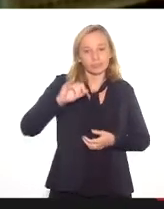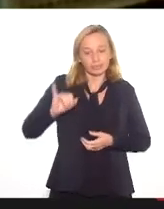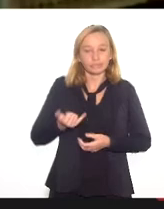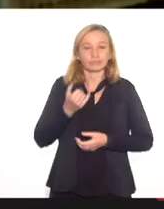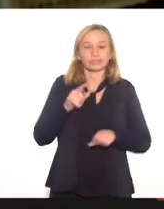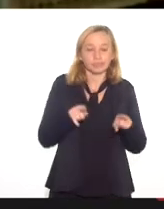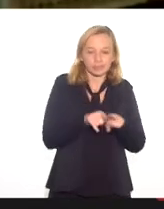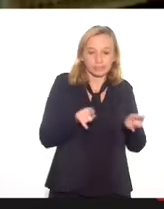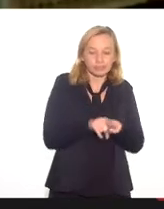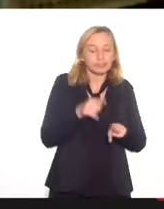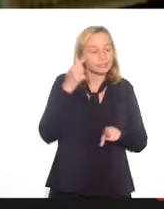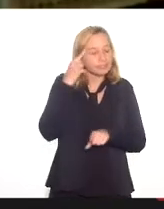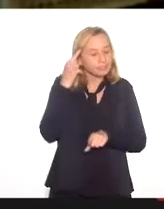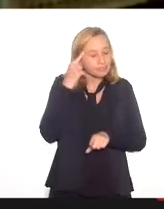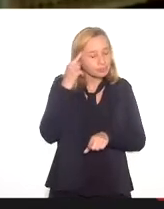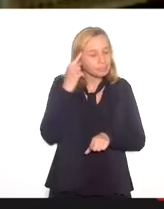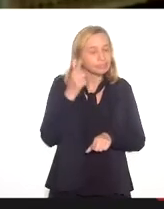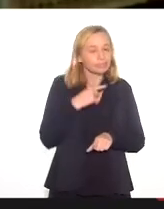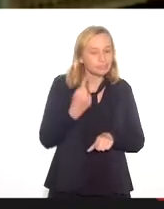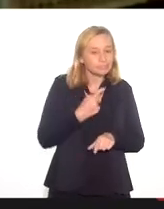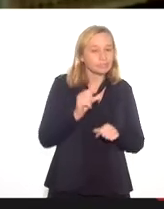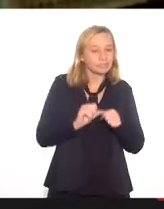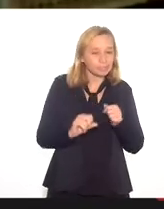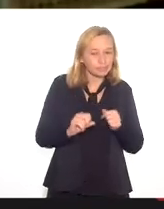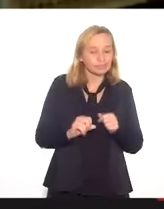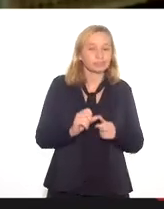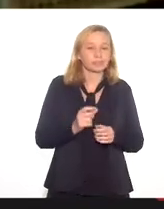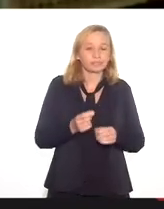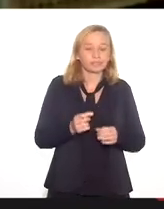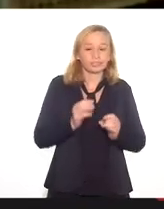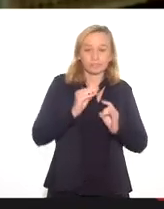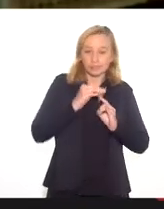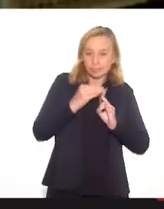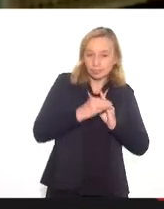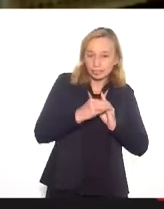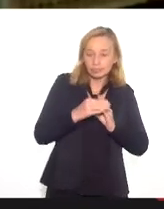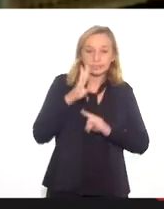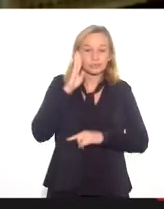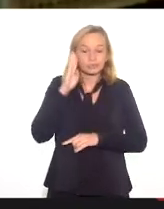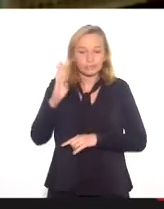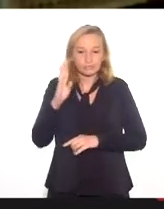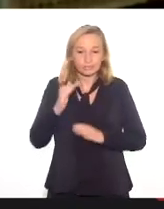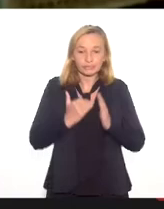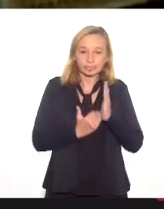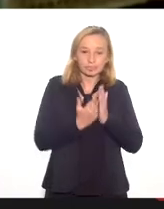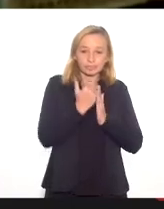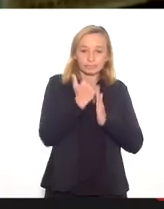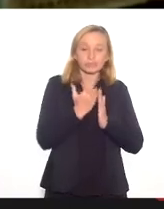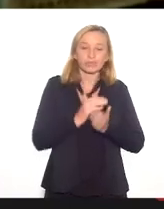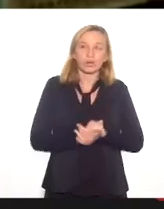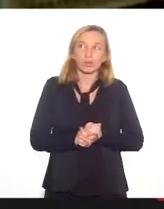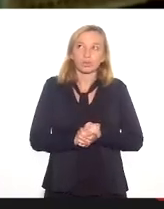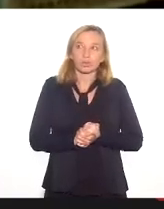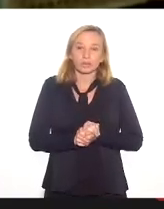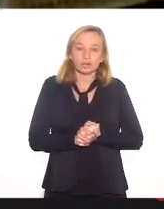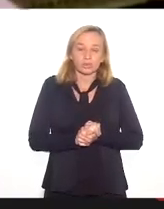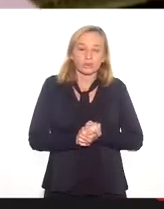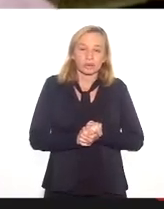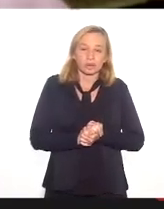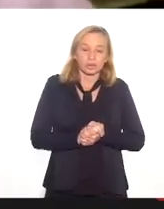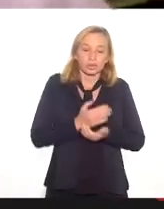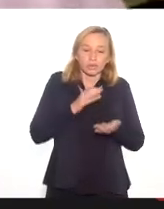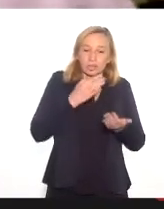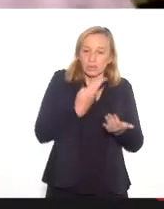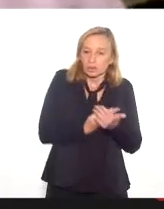na reflexão que a gente vem fazendo na Fundação João do Cruz, principalmente ao nível do Centro de